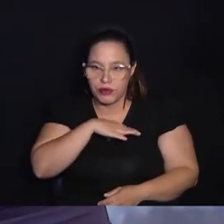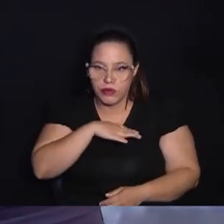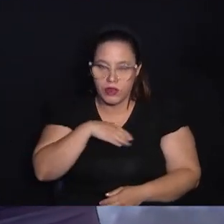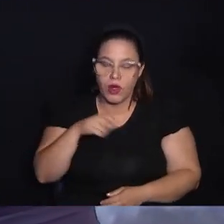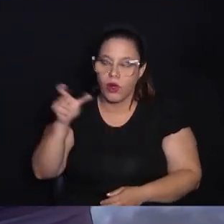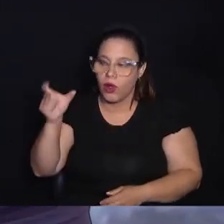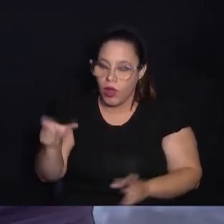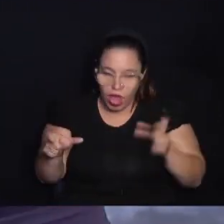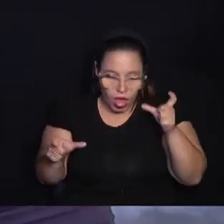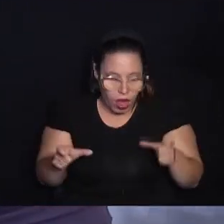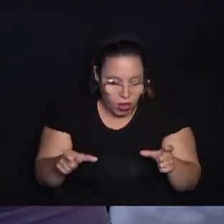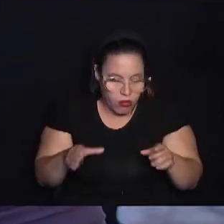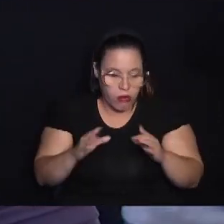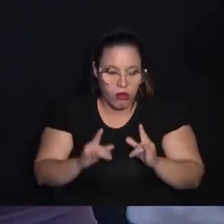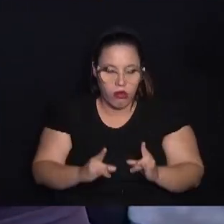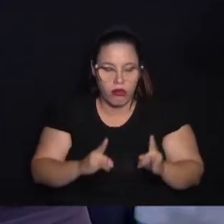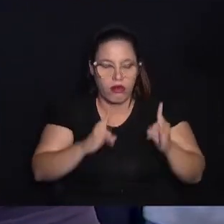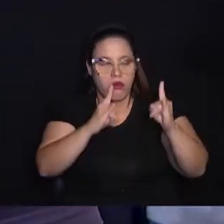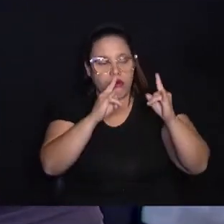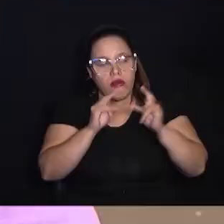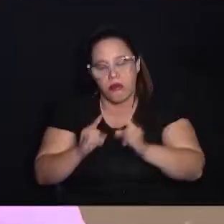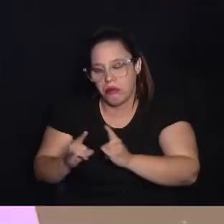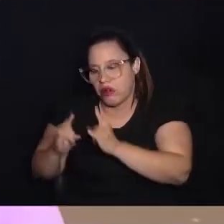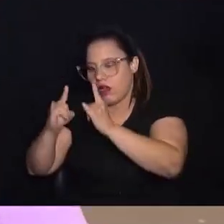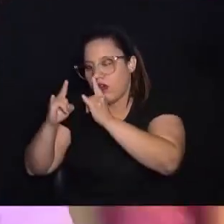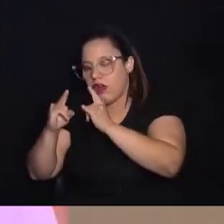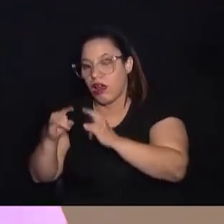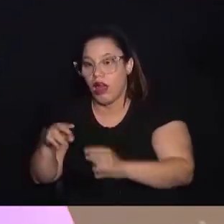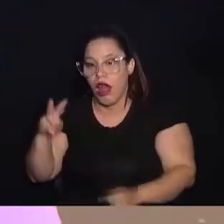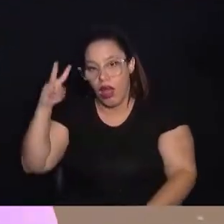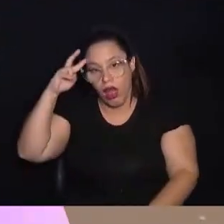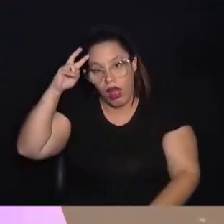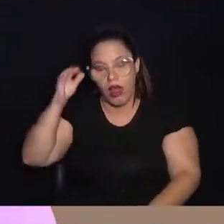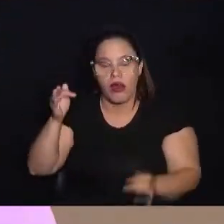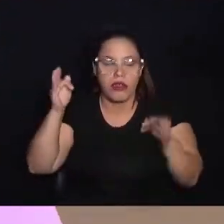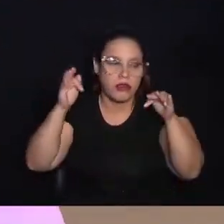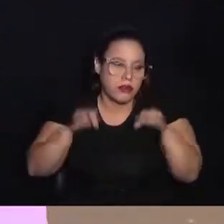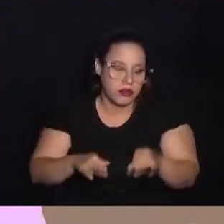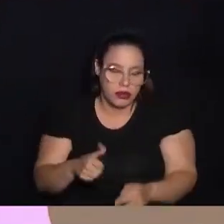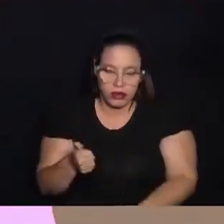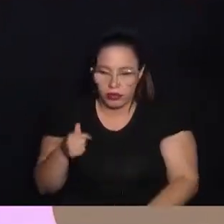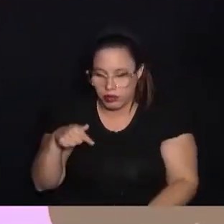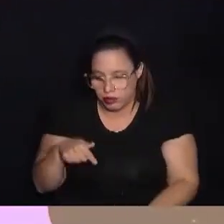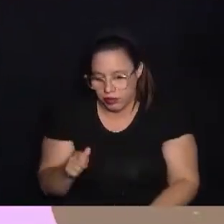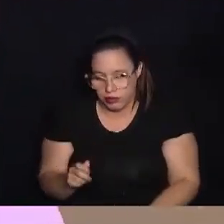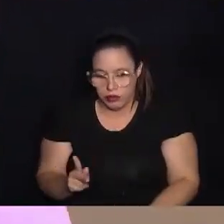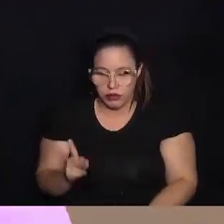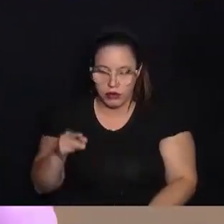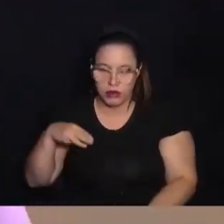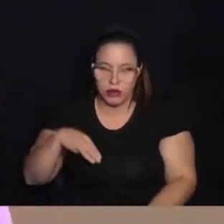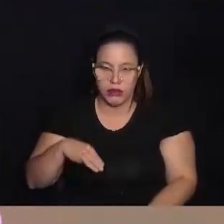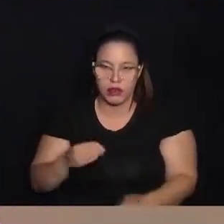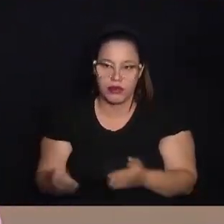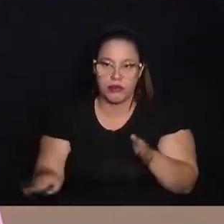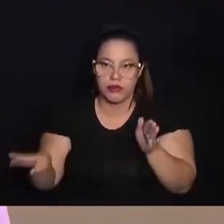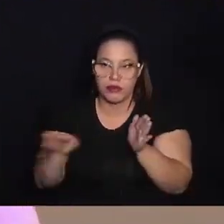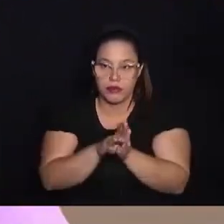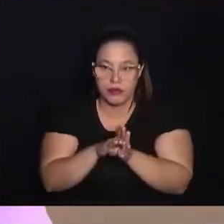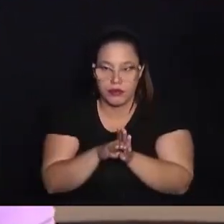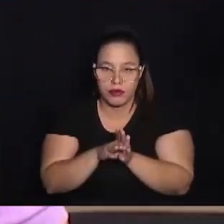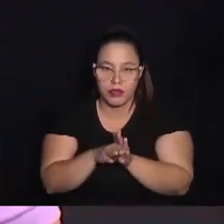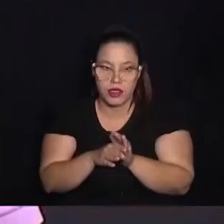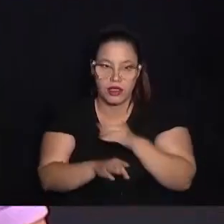prédios históricos do centro que são as sete maravilhas a final dos 17 km os ciclistas chegaram ao parque